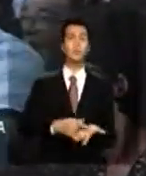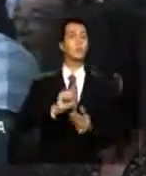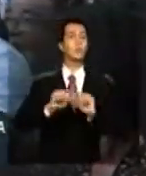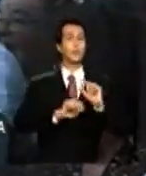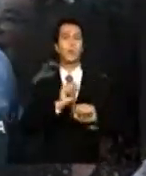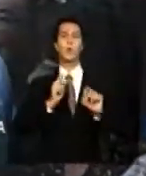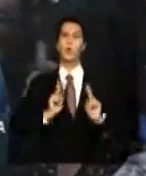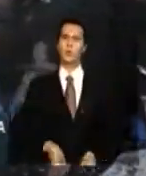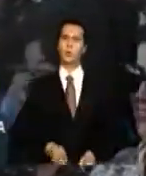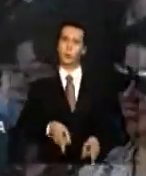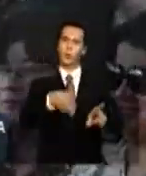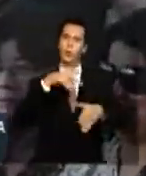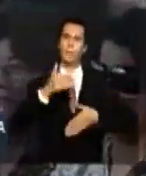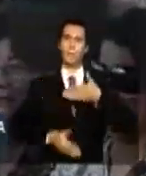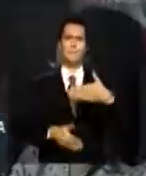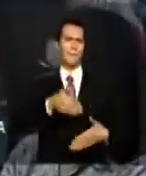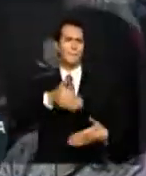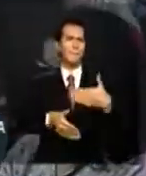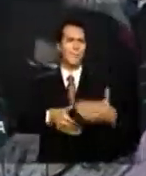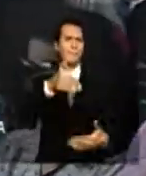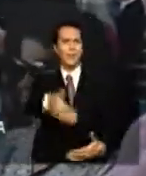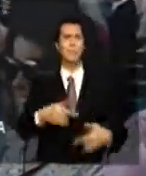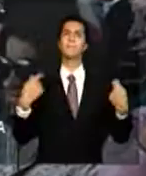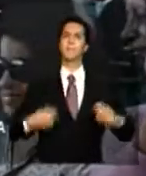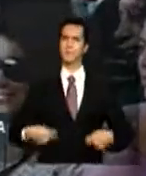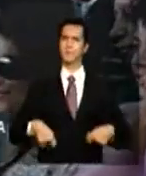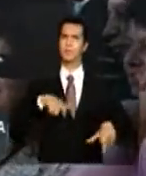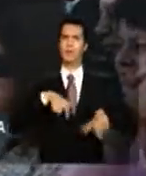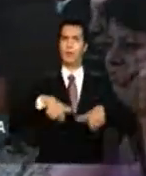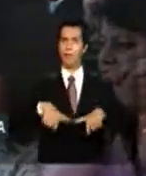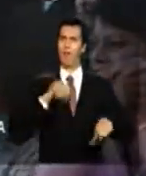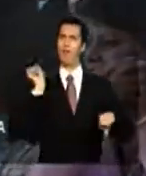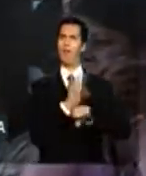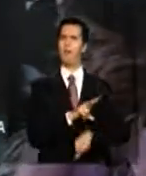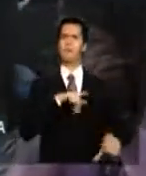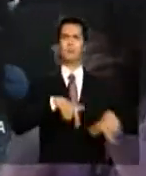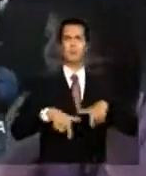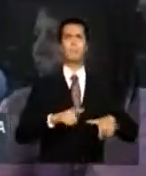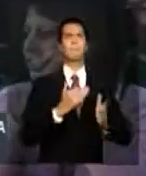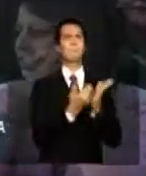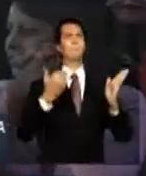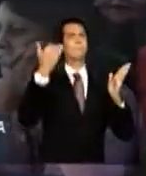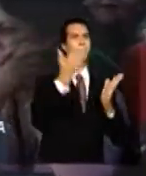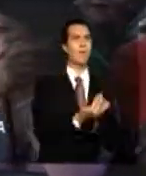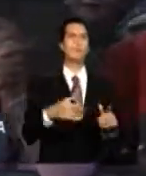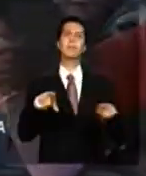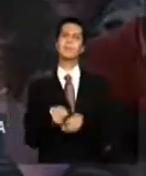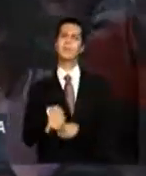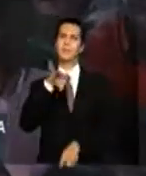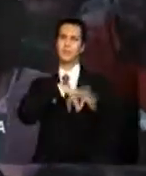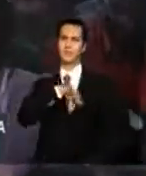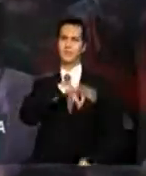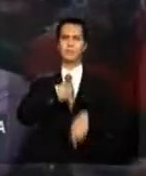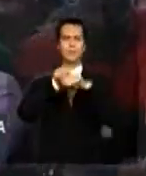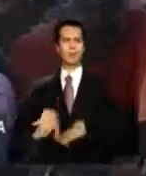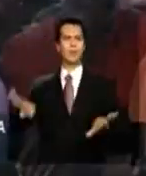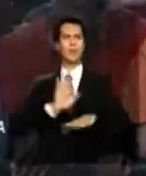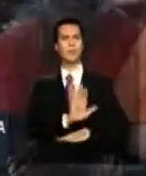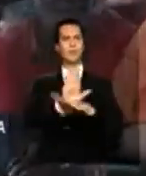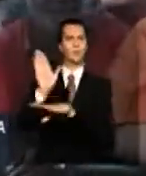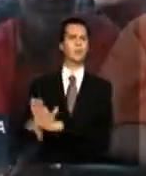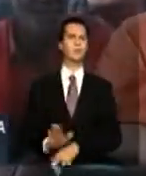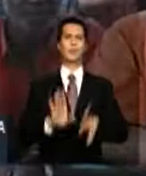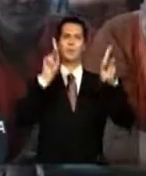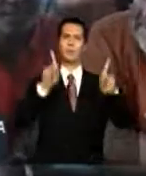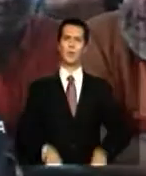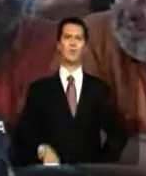de continuar crescendo, criando emprego, distribuindo renda e melhorando cada dia mais a vida da